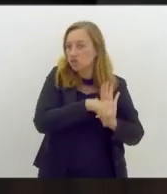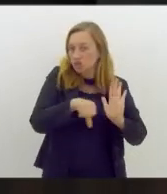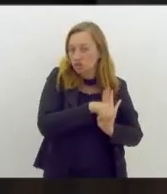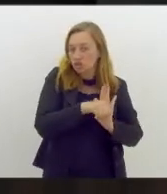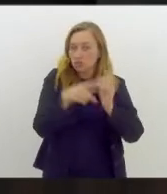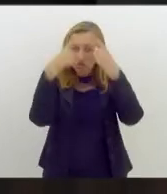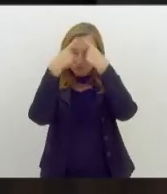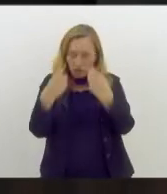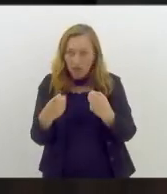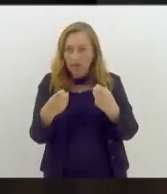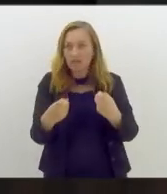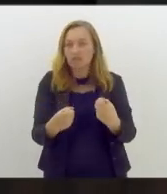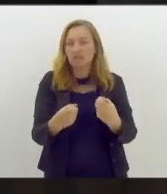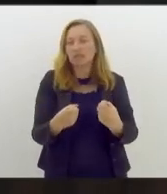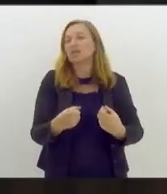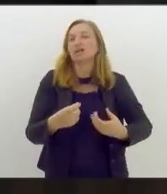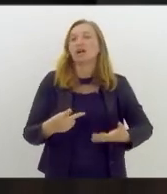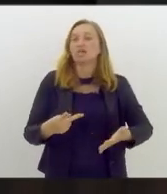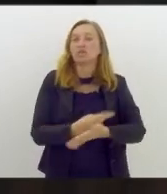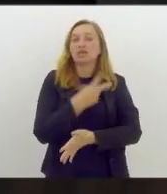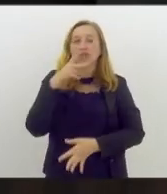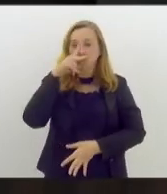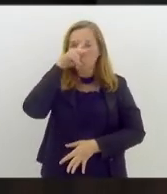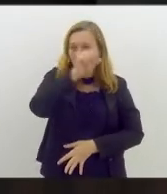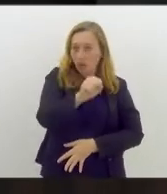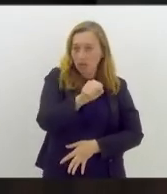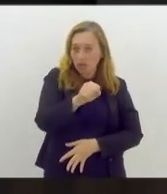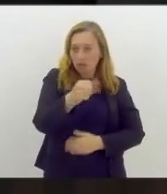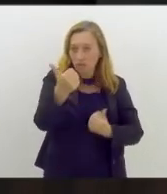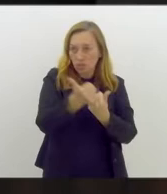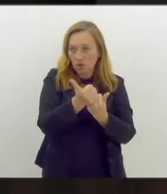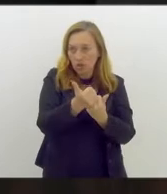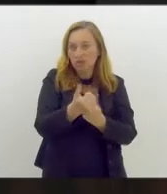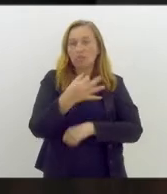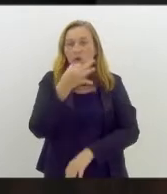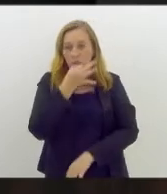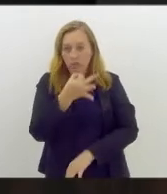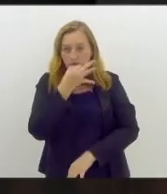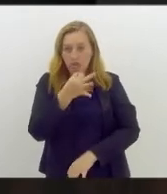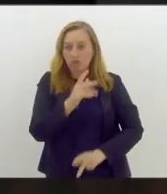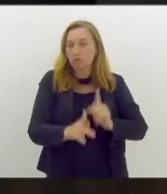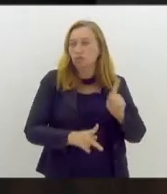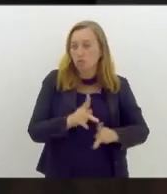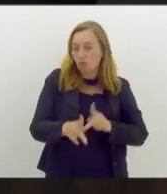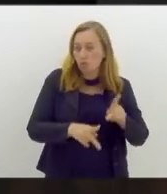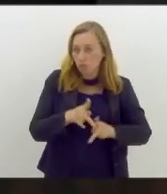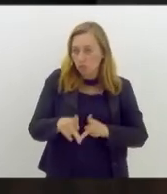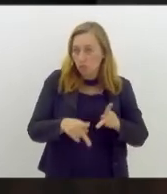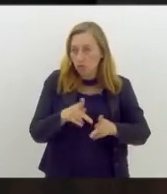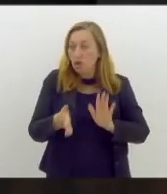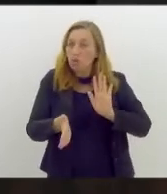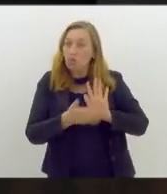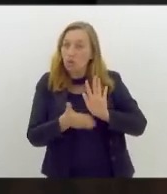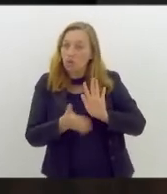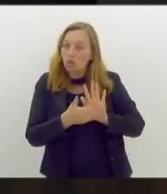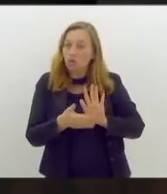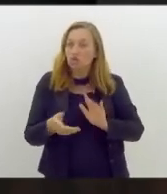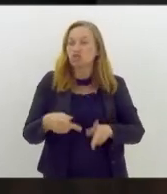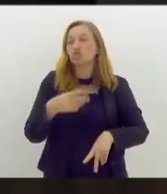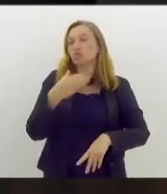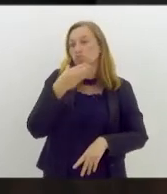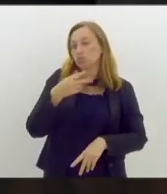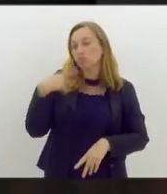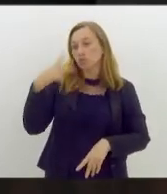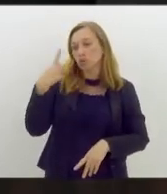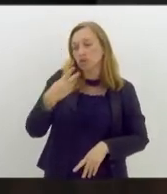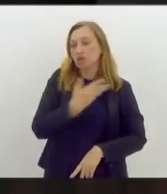e violentos, surgem, fortemente apoiadas pela opinião pública e pela mídia, propostas de políticas públicas